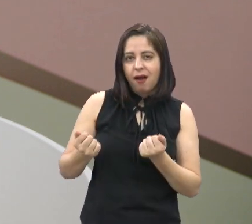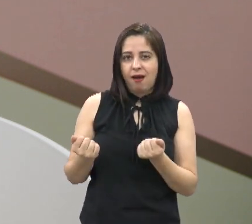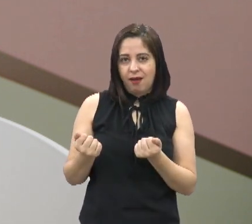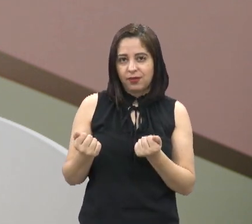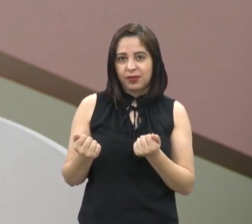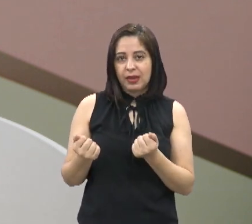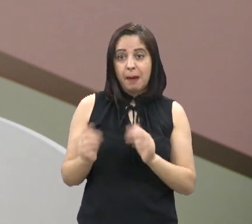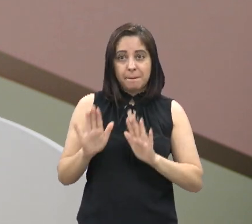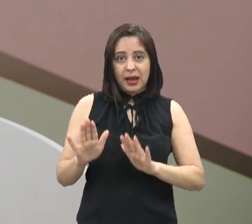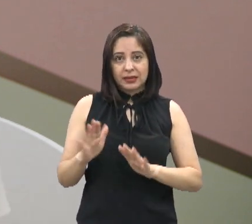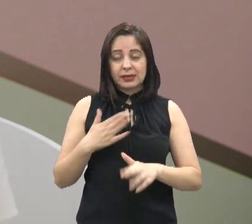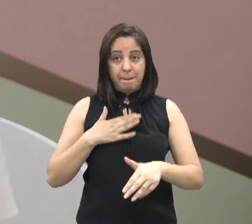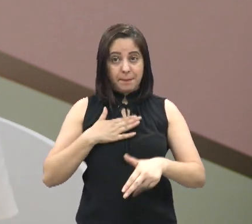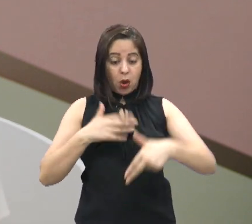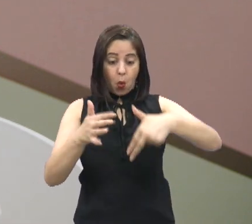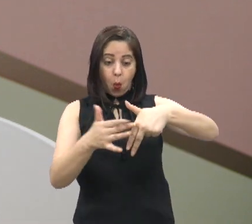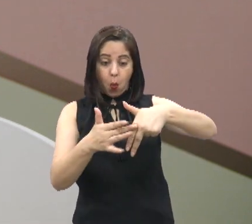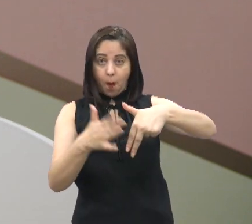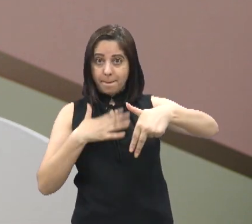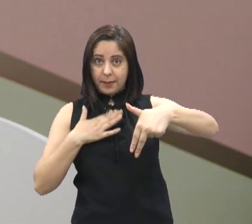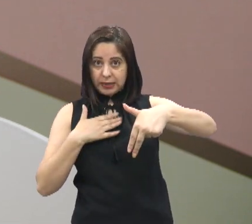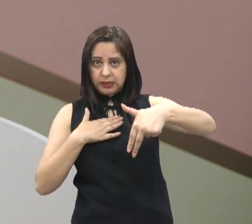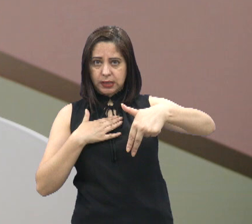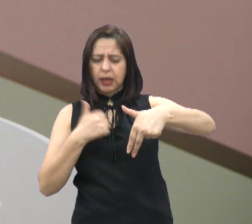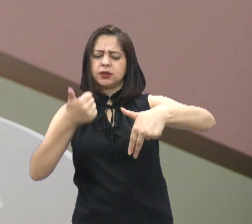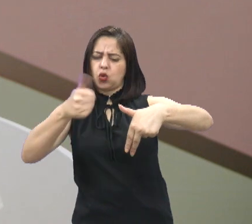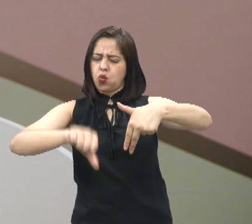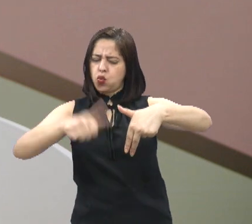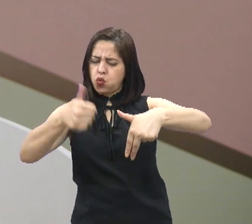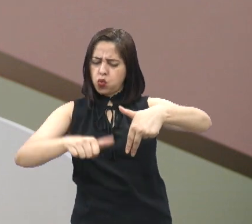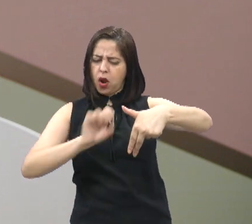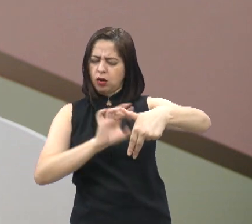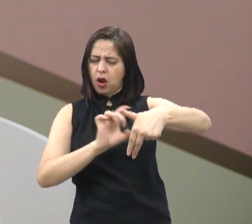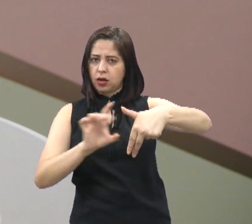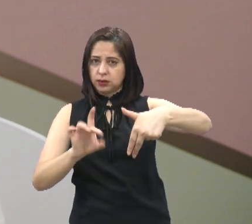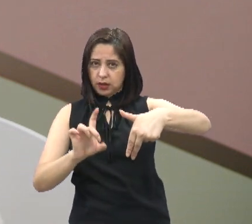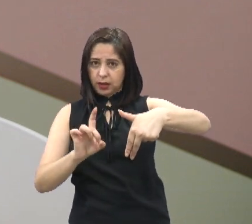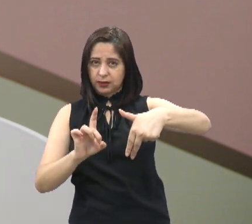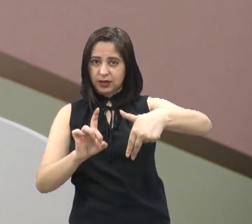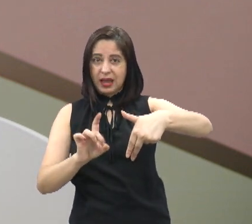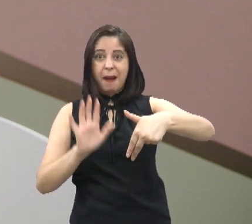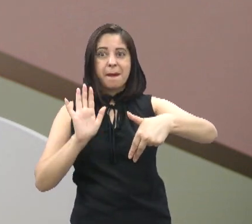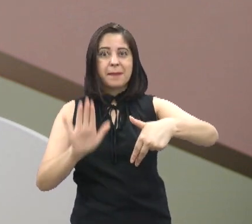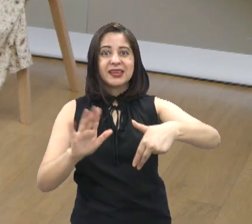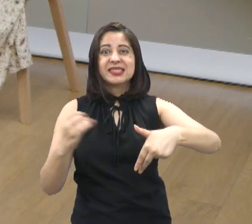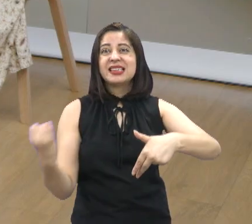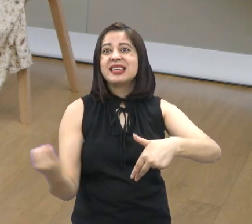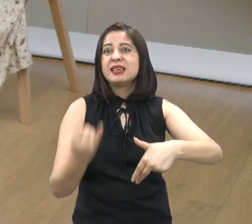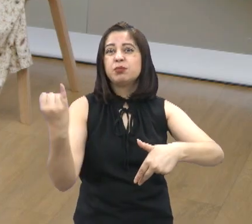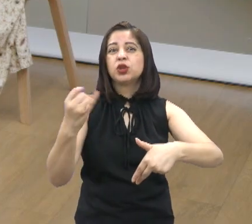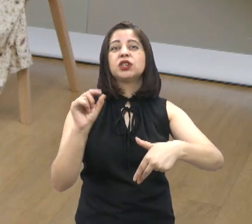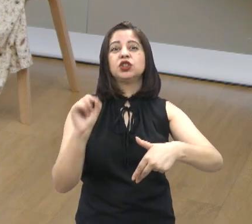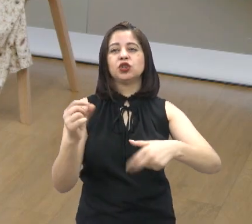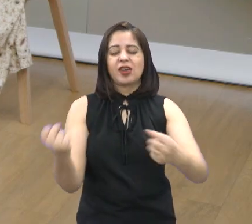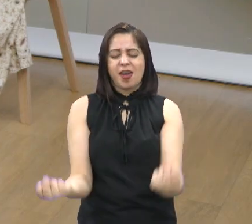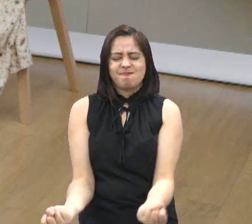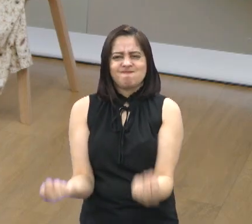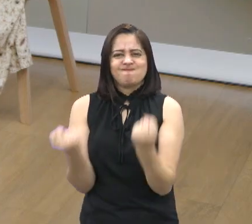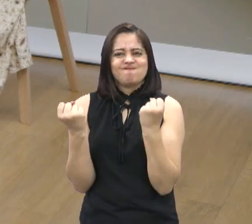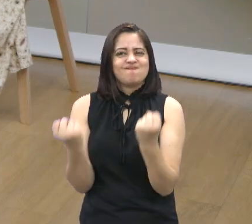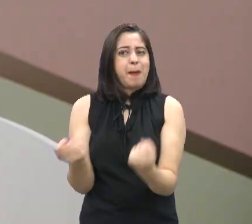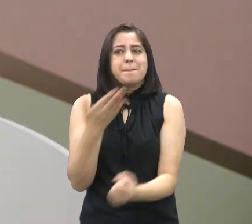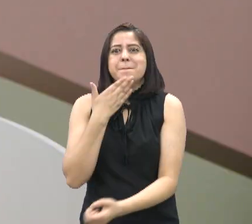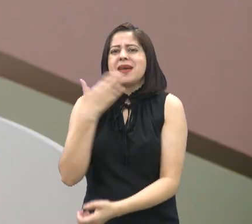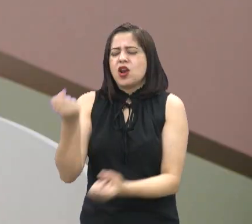os meus pacientes, claro que avaliando individualmente, mas o ganho de força muscular é fundamental. Que é a musculação. Que é a musculação.